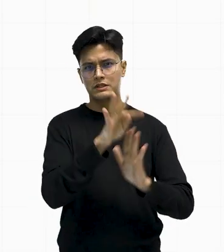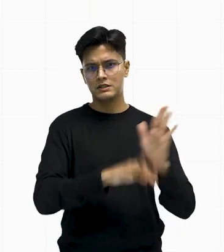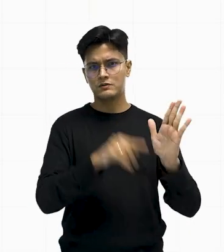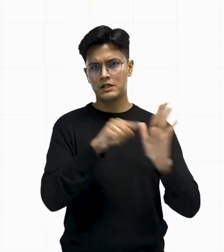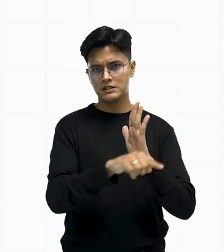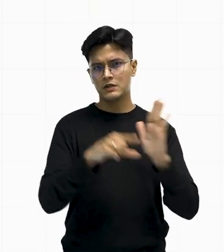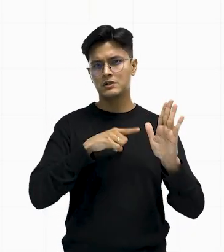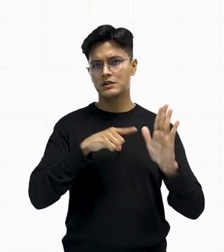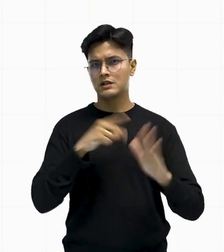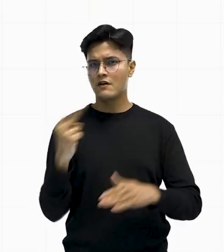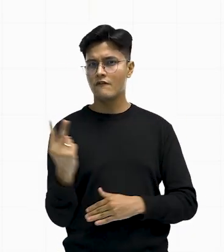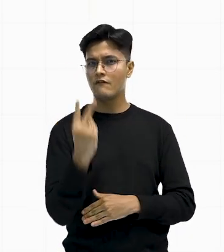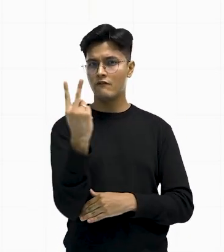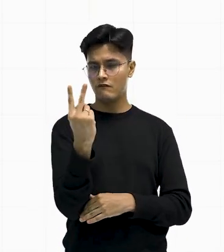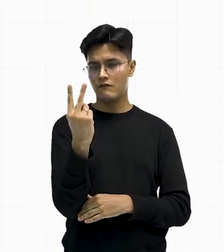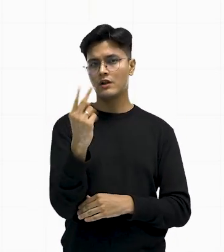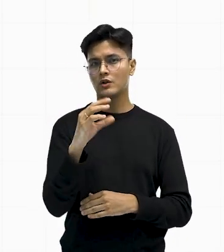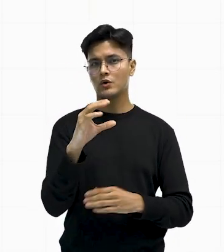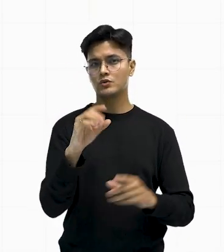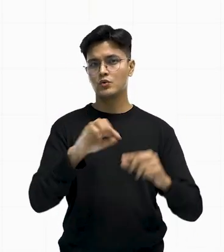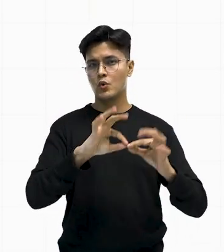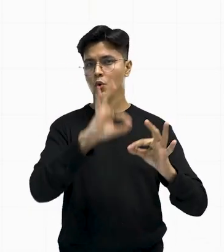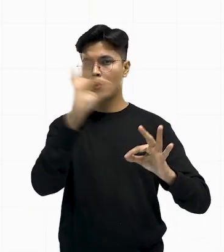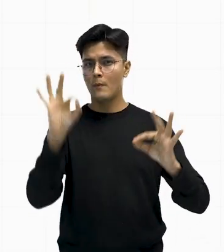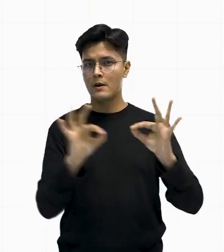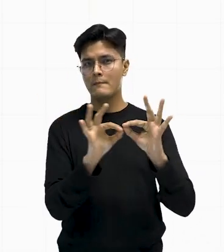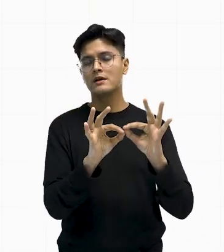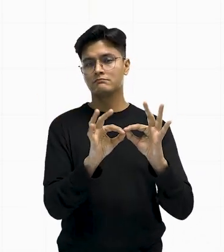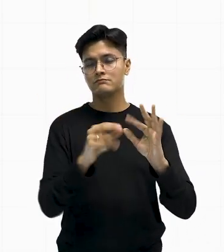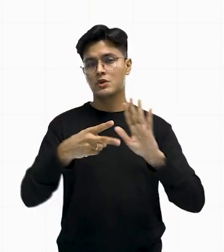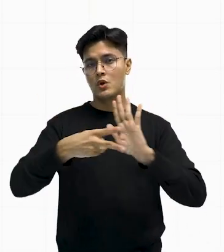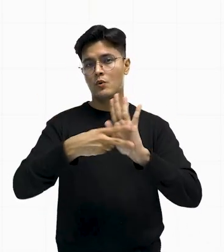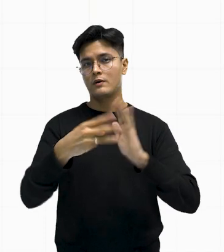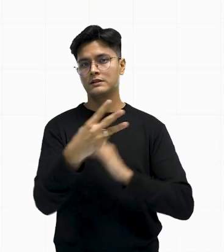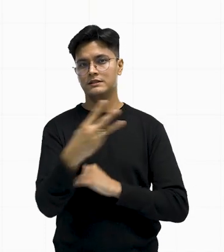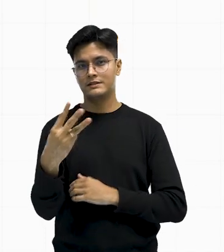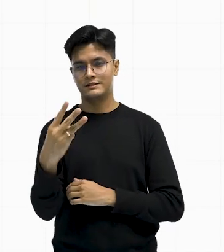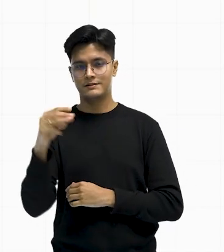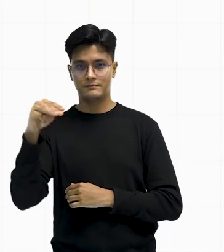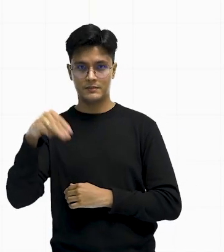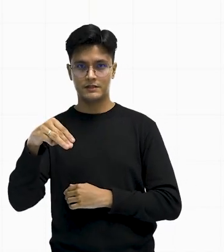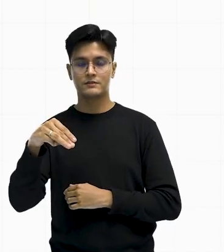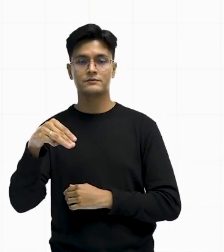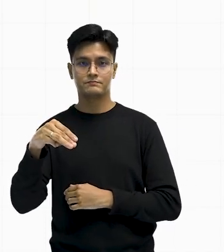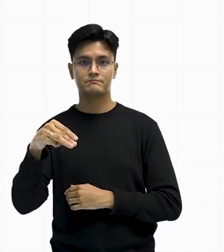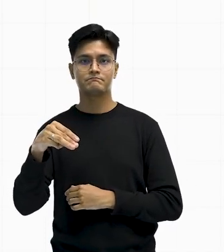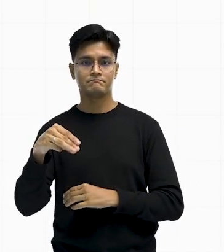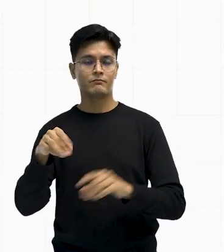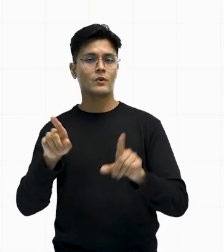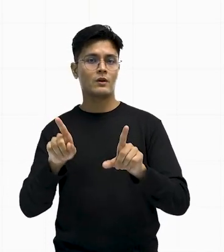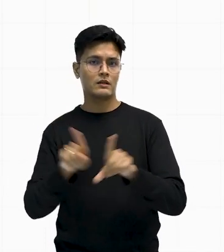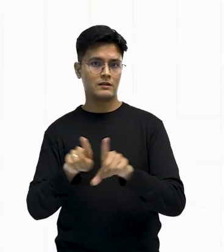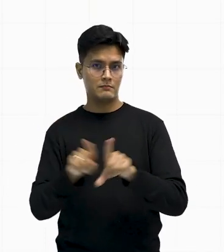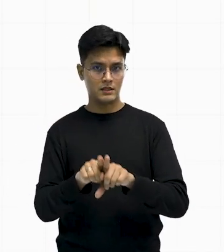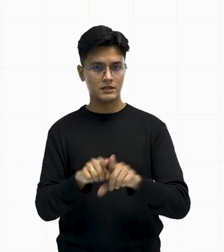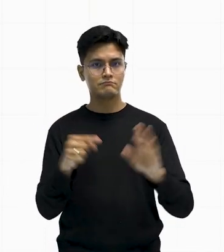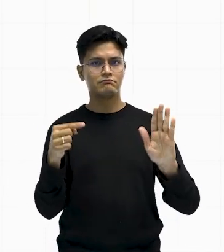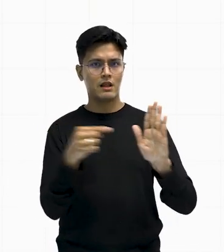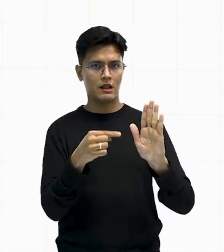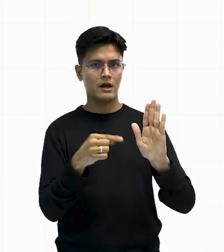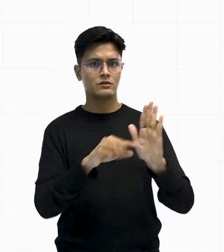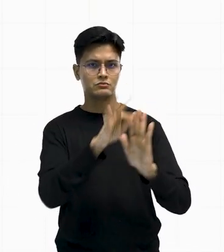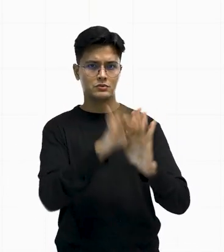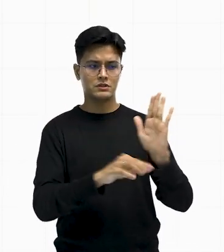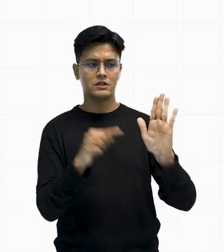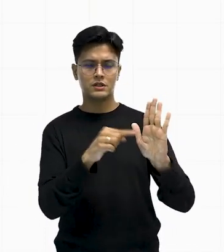do comprimento, onde ele é igual a 33 metros. Além disso, a questão está te